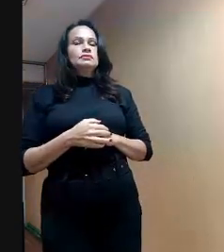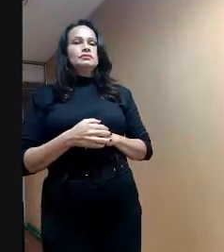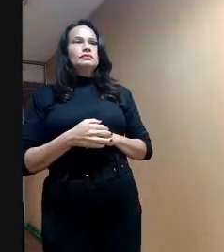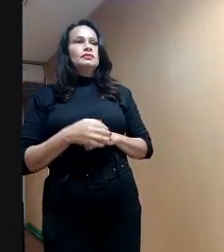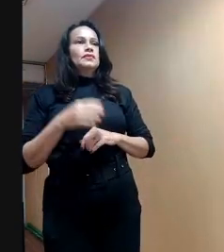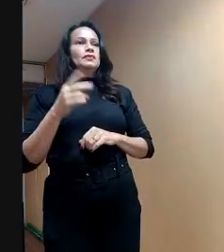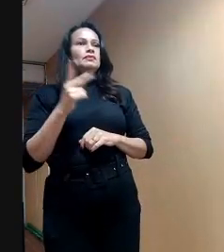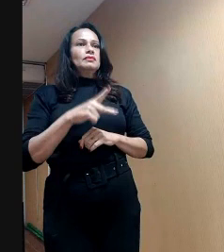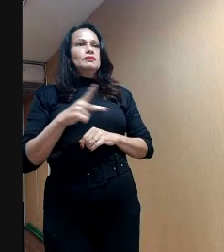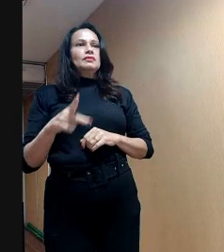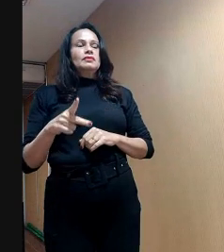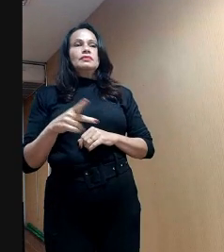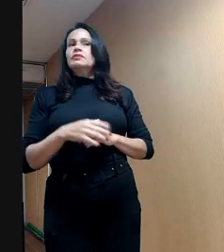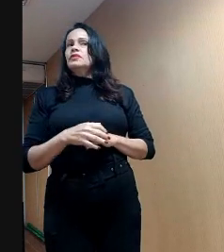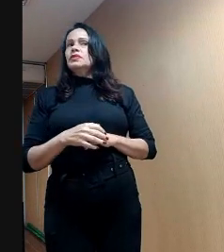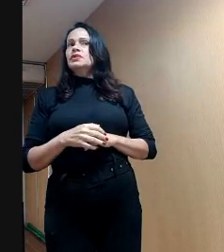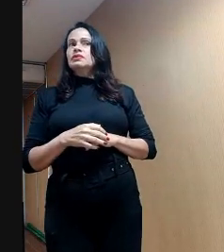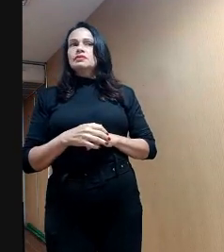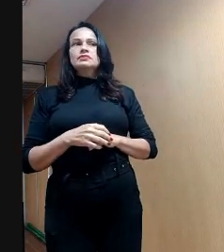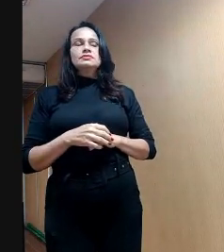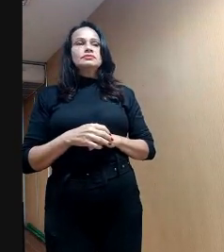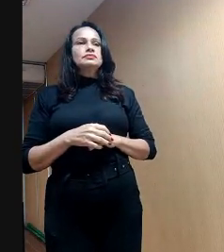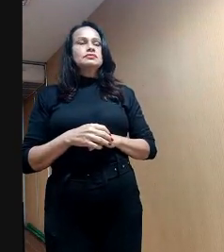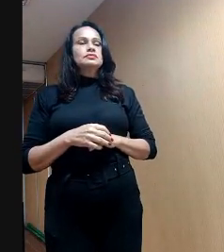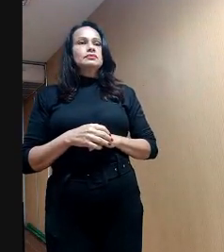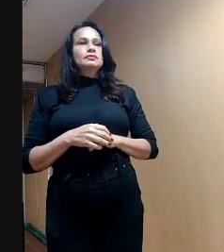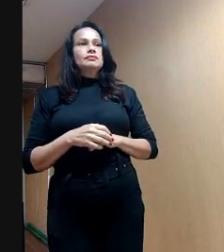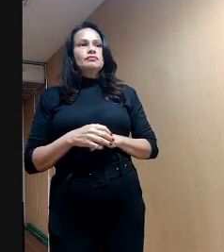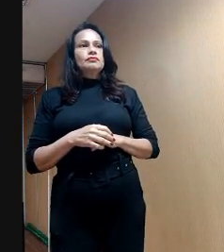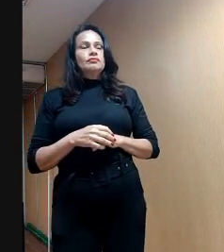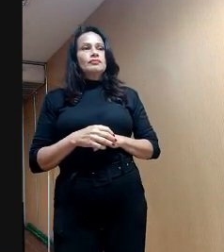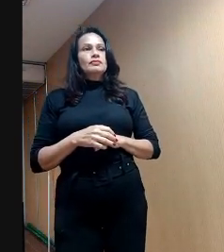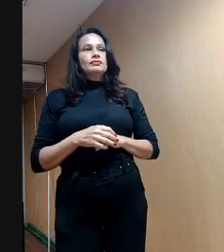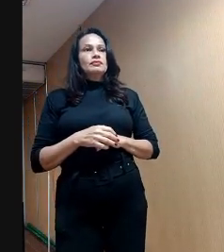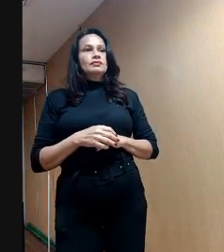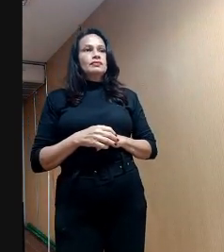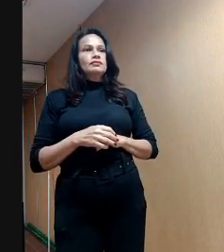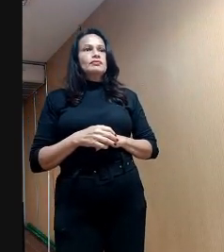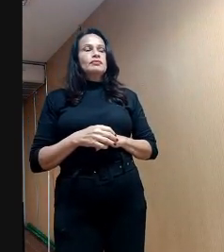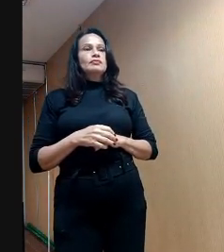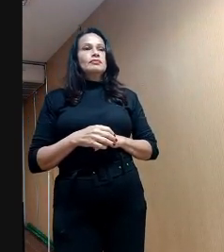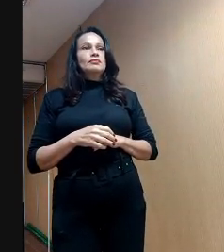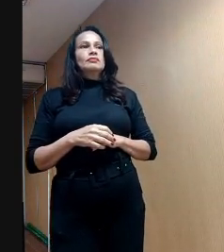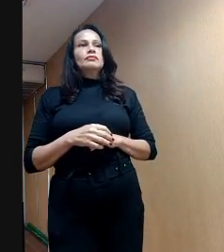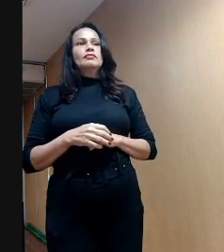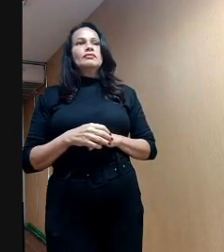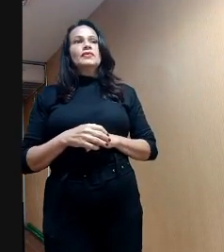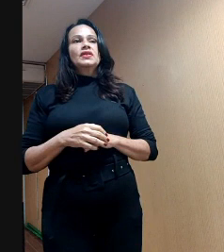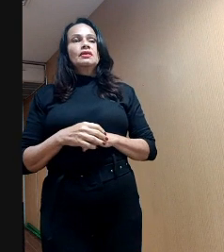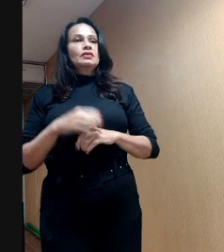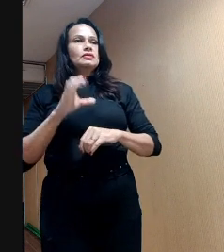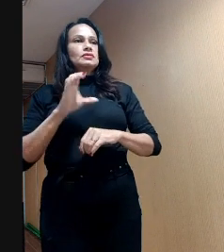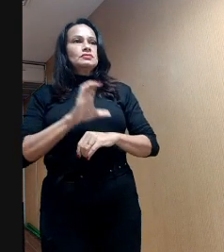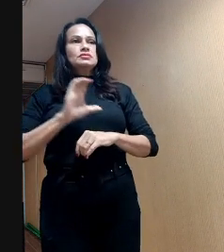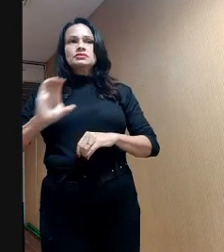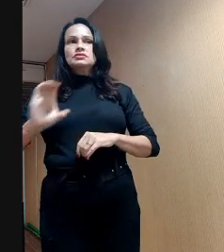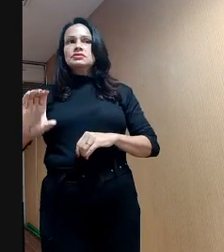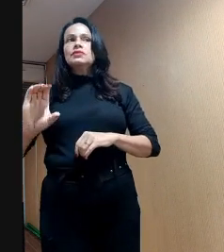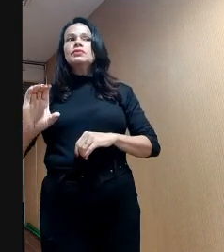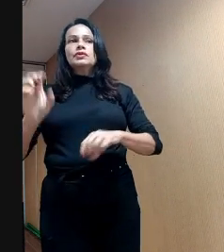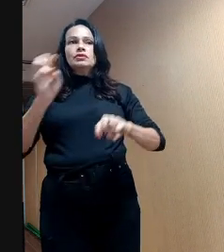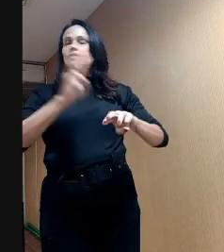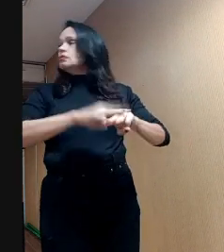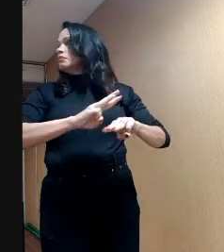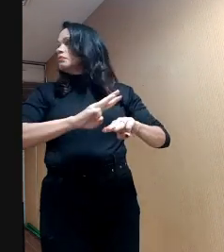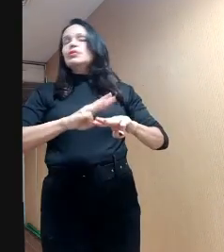Bárbara Nascimento, grande abraço, e cumprimentar o coordenador do curso de licenciatura em matemática do Campus